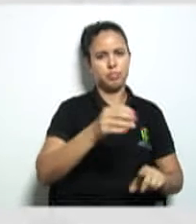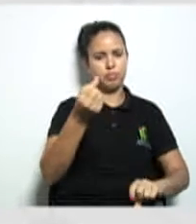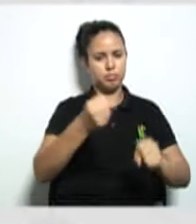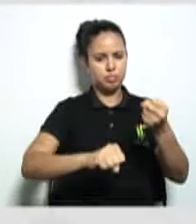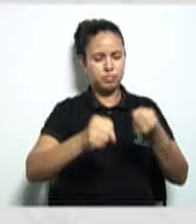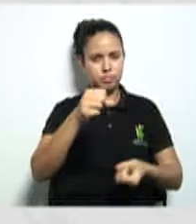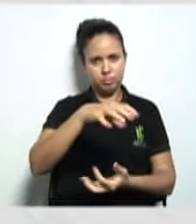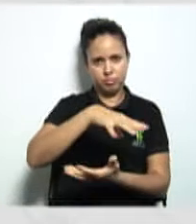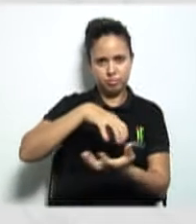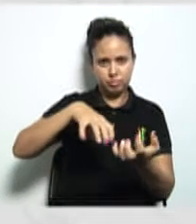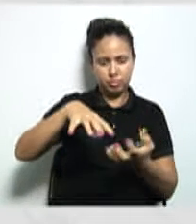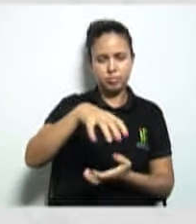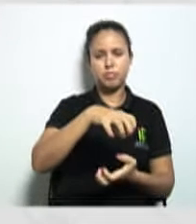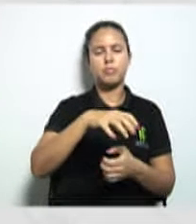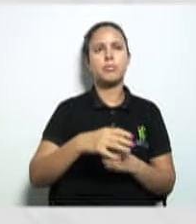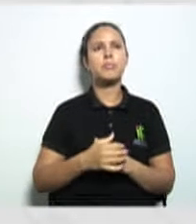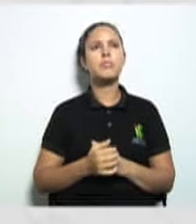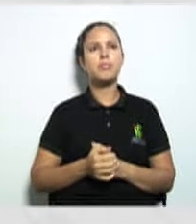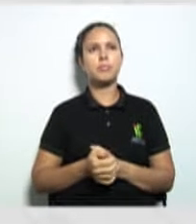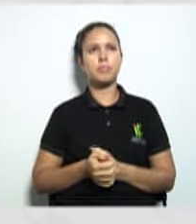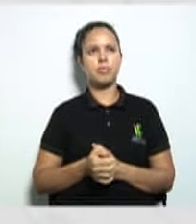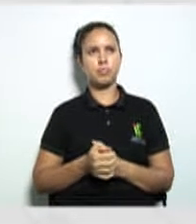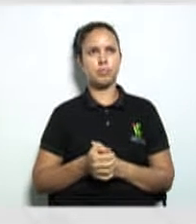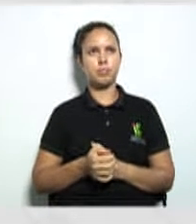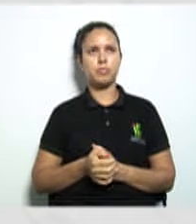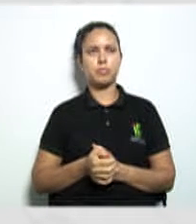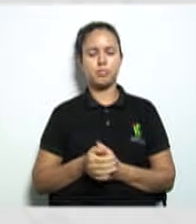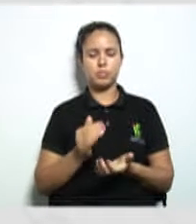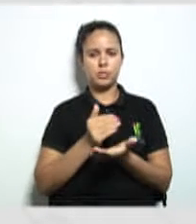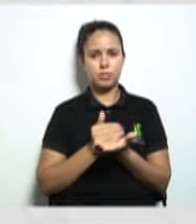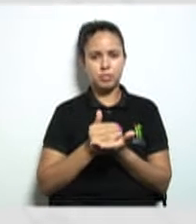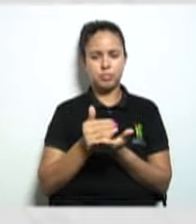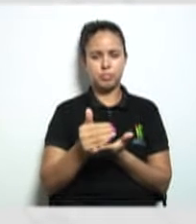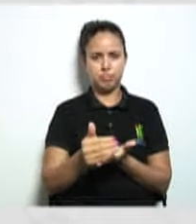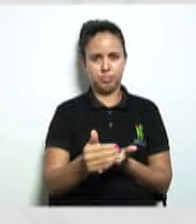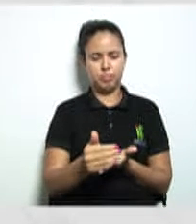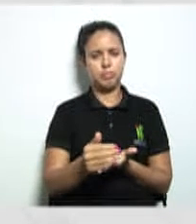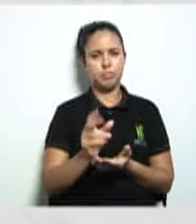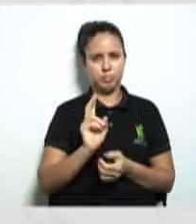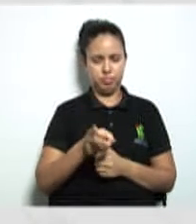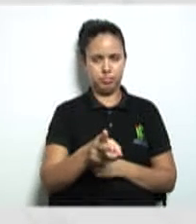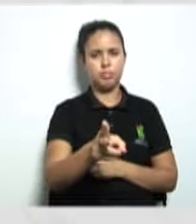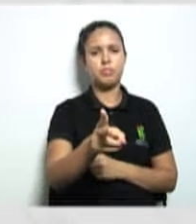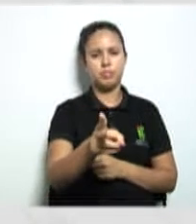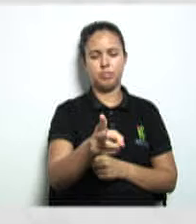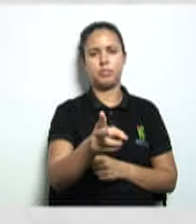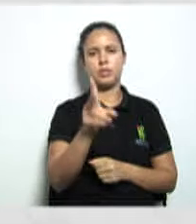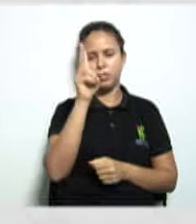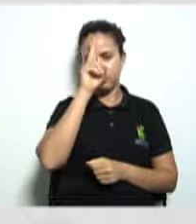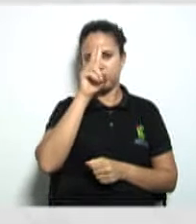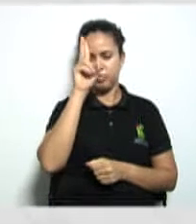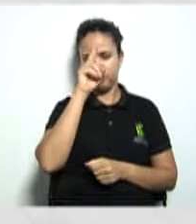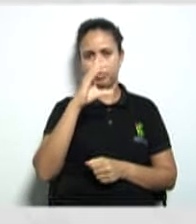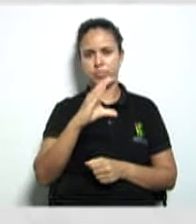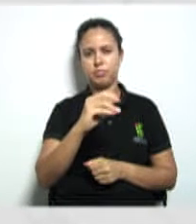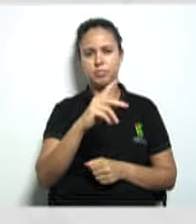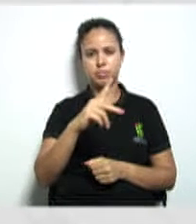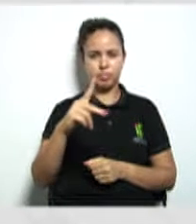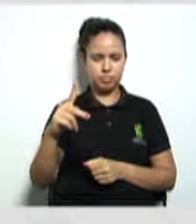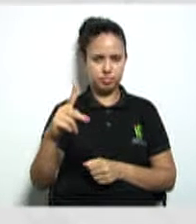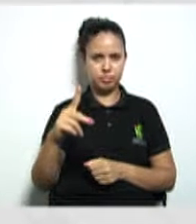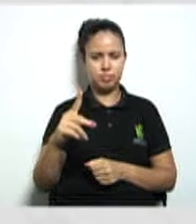Então, continuando aqui, né, sobre o registro aqui sobre o nosso histórico da cooperativa. Então, vamos